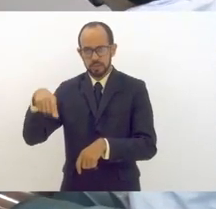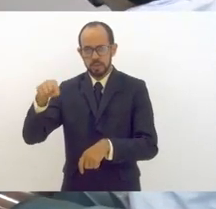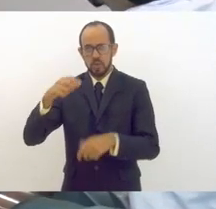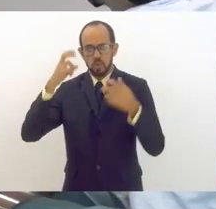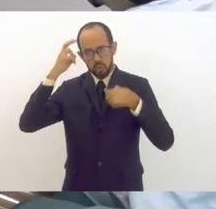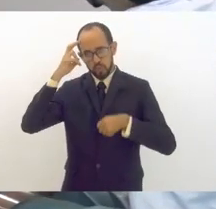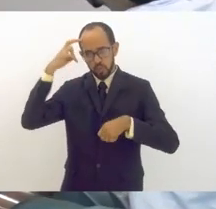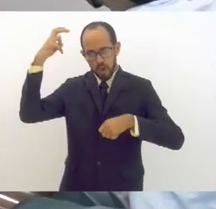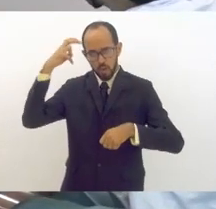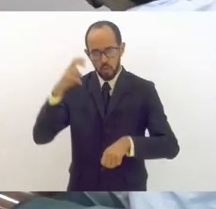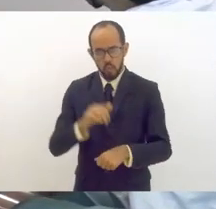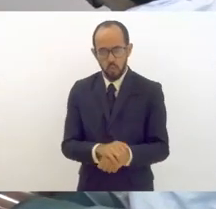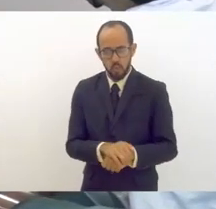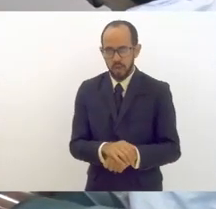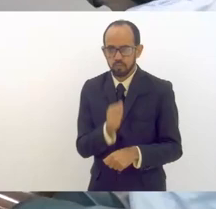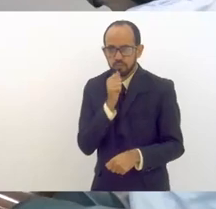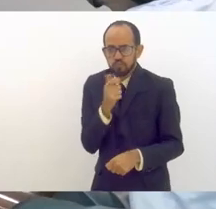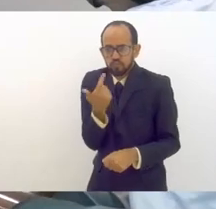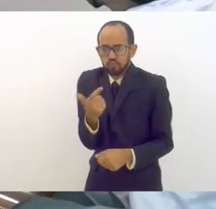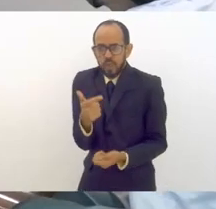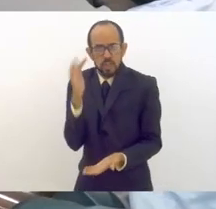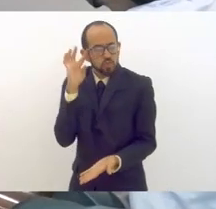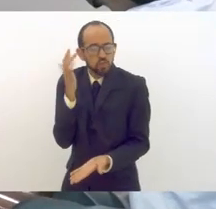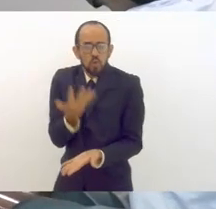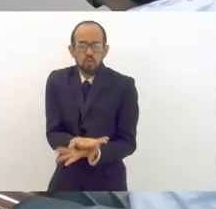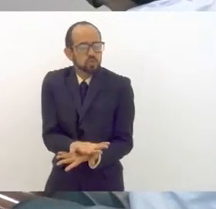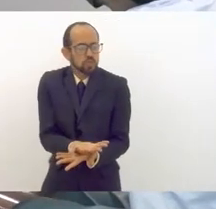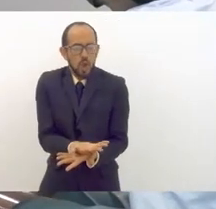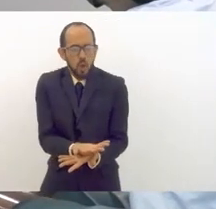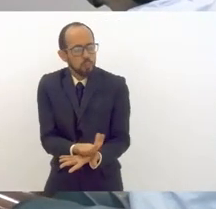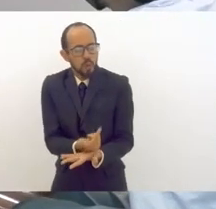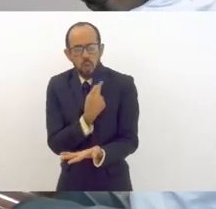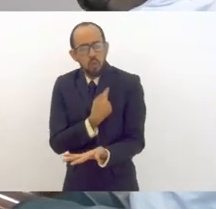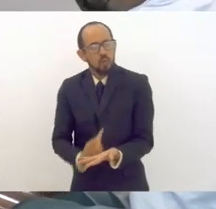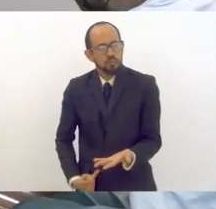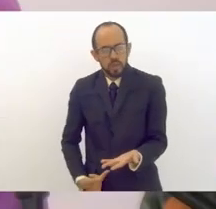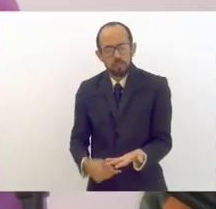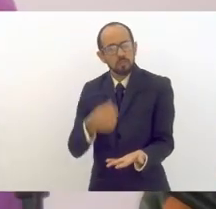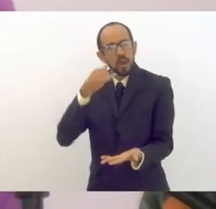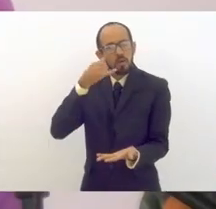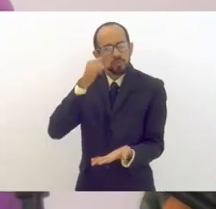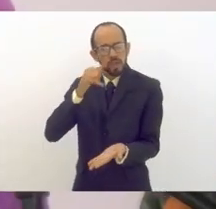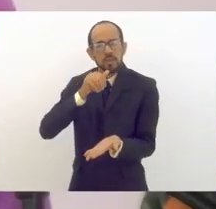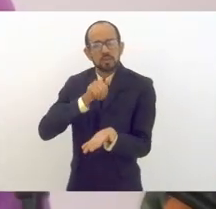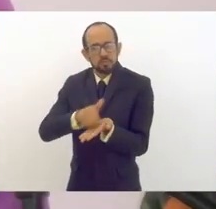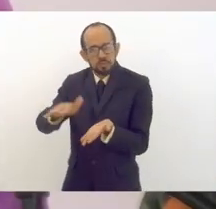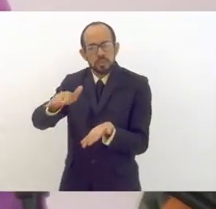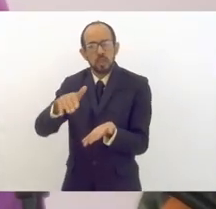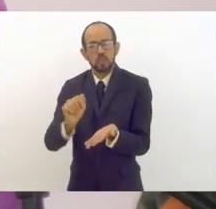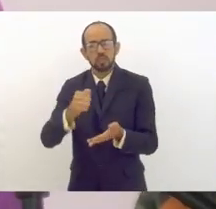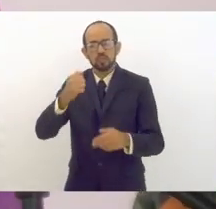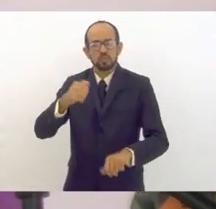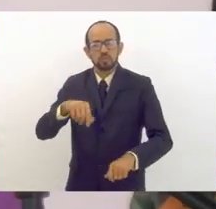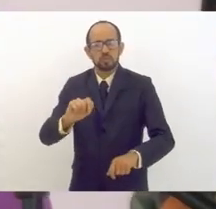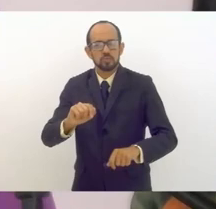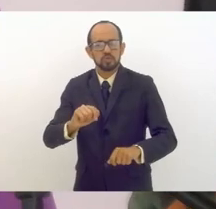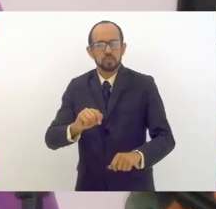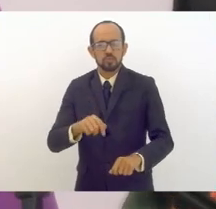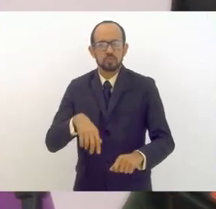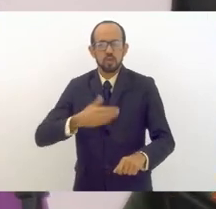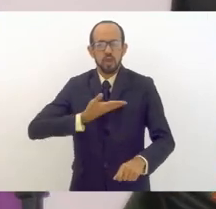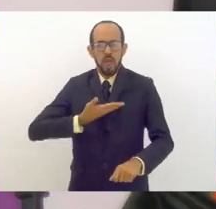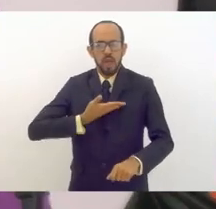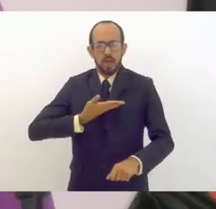pelo governo para que isso não aconteça, as demissões de companheiros e companheiras que construíram